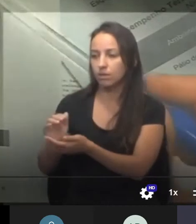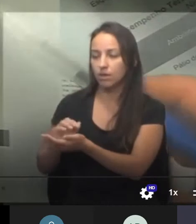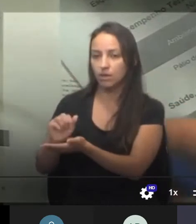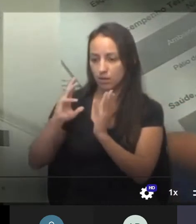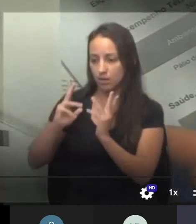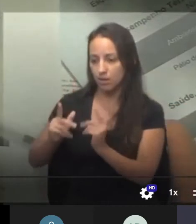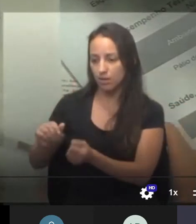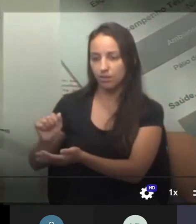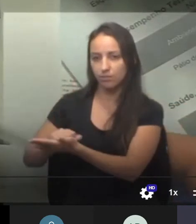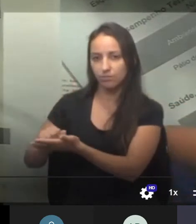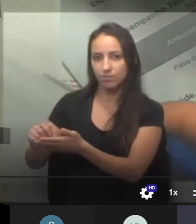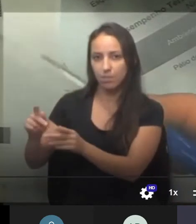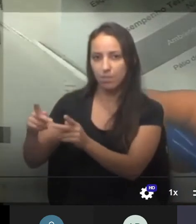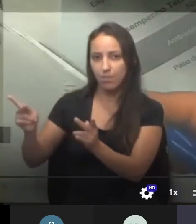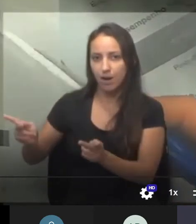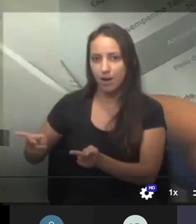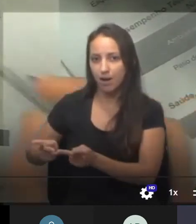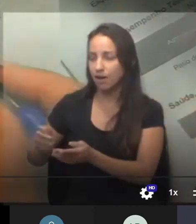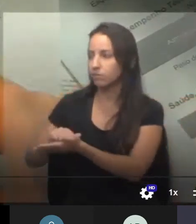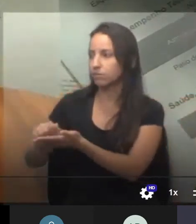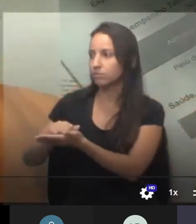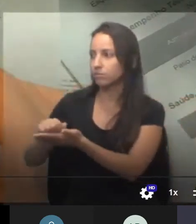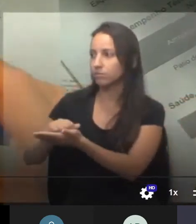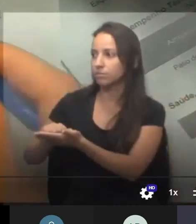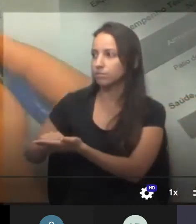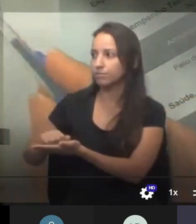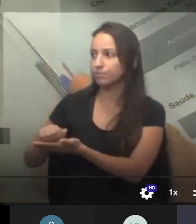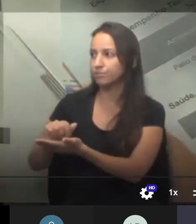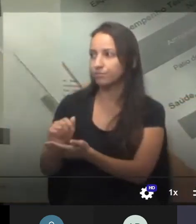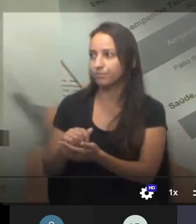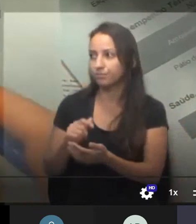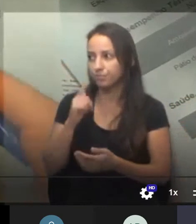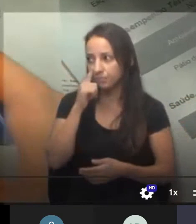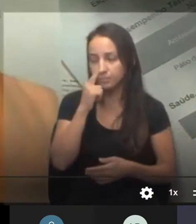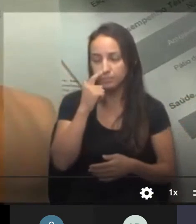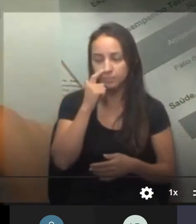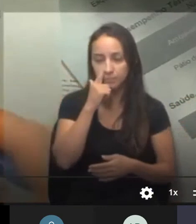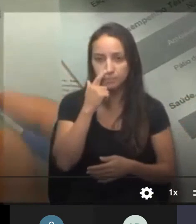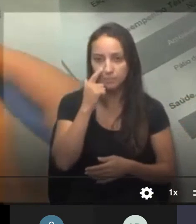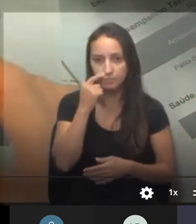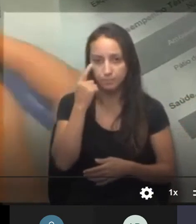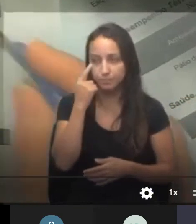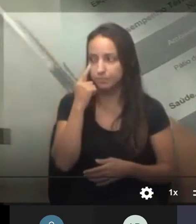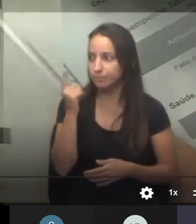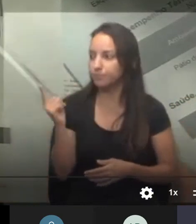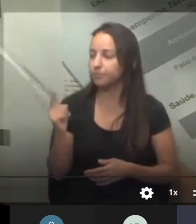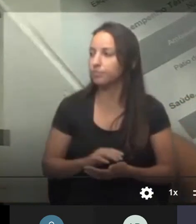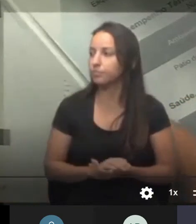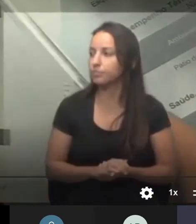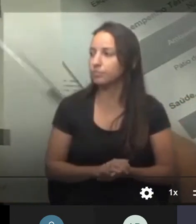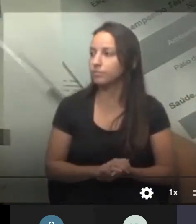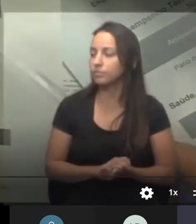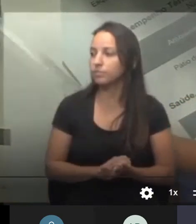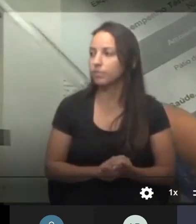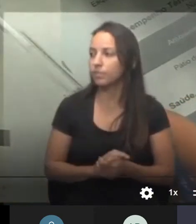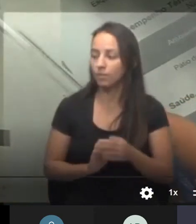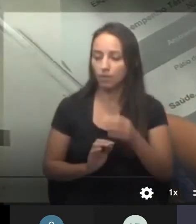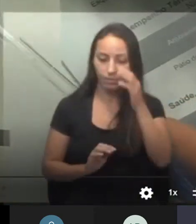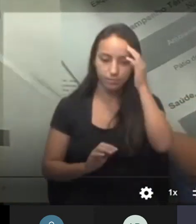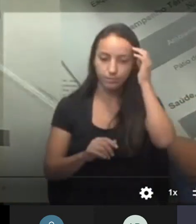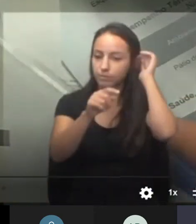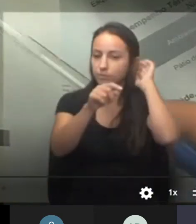E, então, entra aqui a louça do refeitório, pode vir também, claro, a louça aqui utilizada na cozinha.